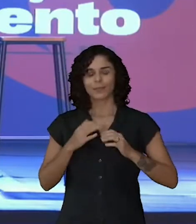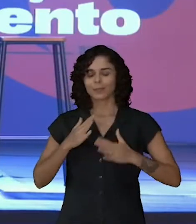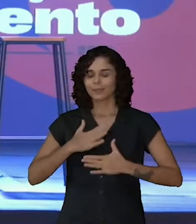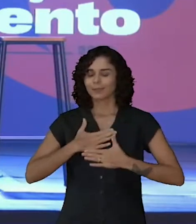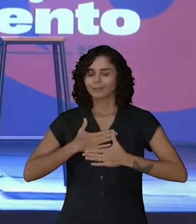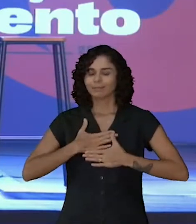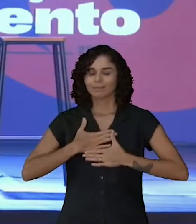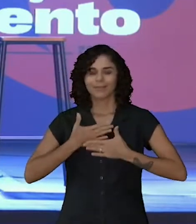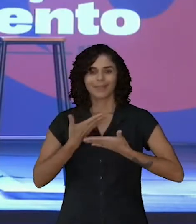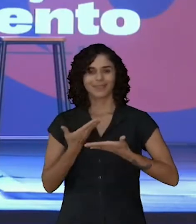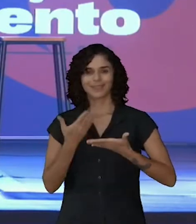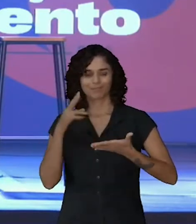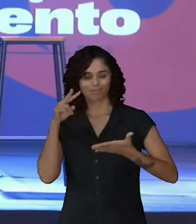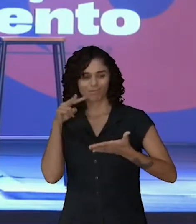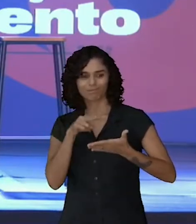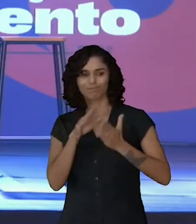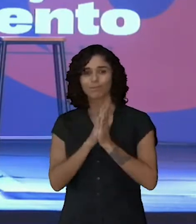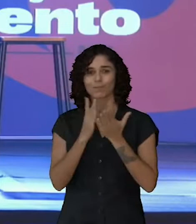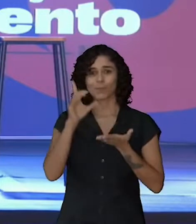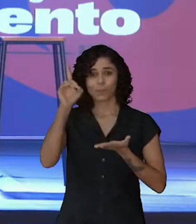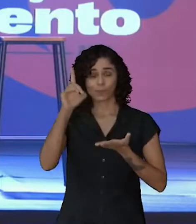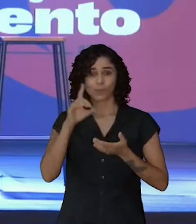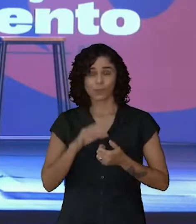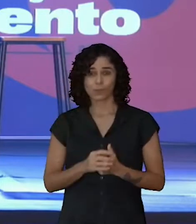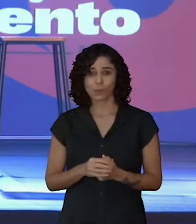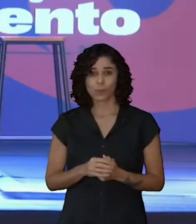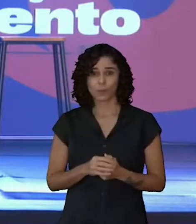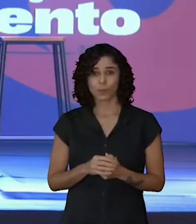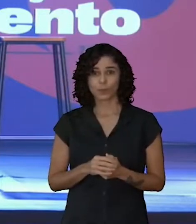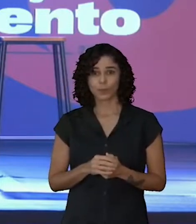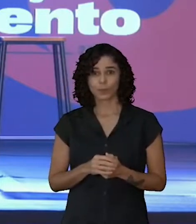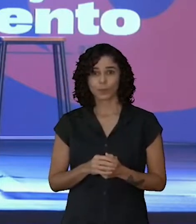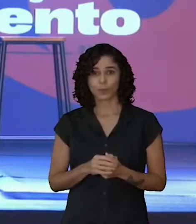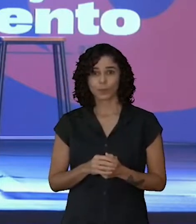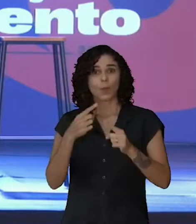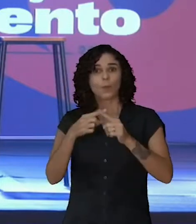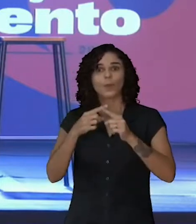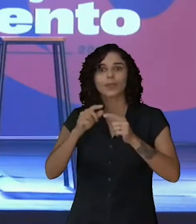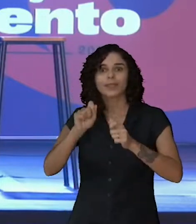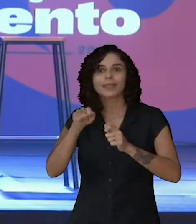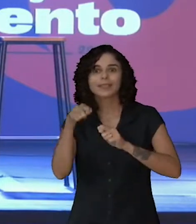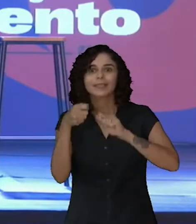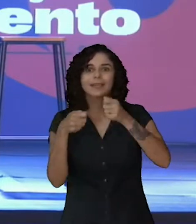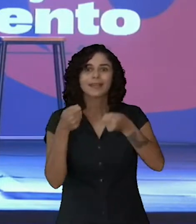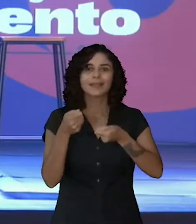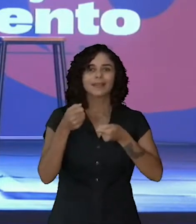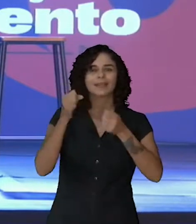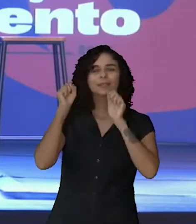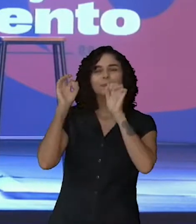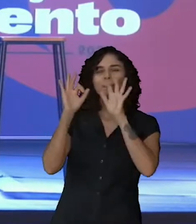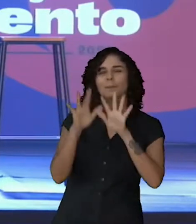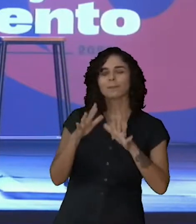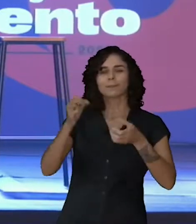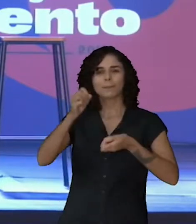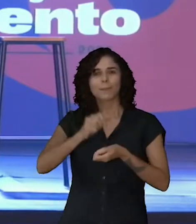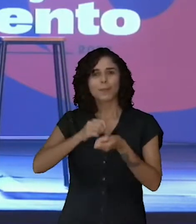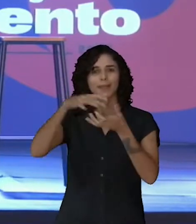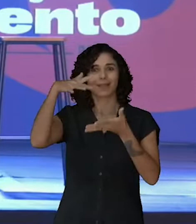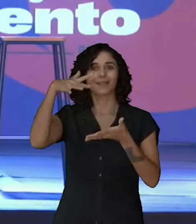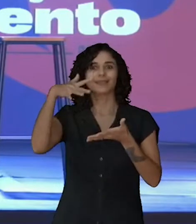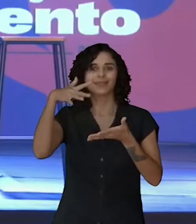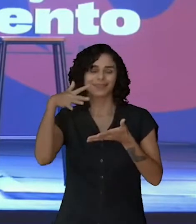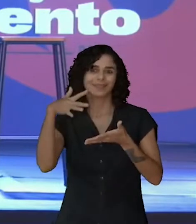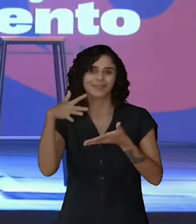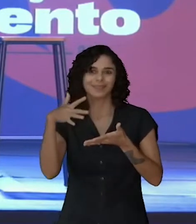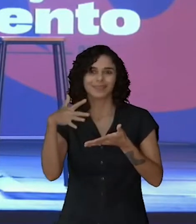Deus. Porque os sinais, as bênçãos, os milagres, eles não